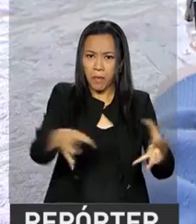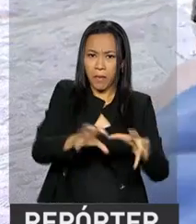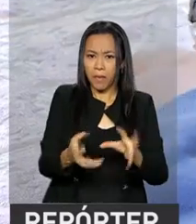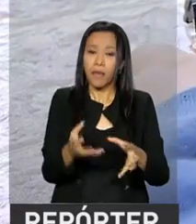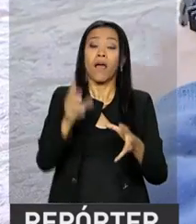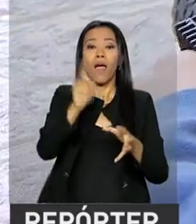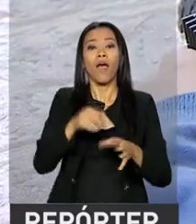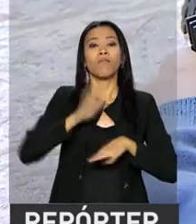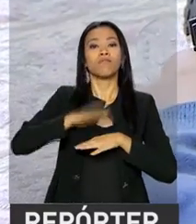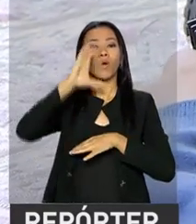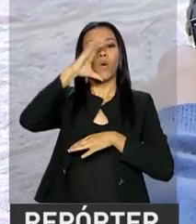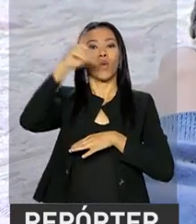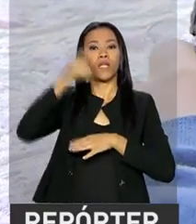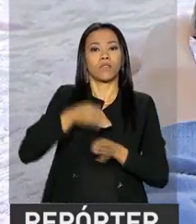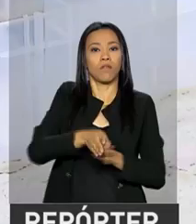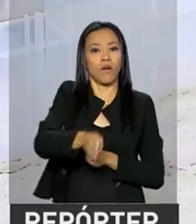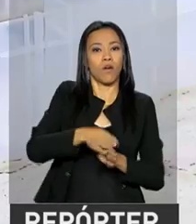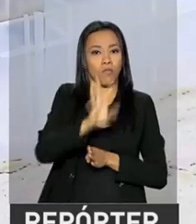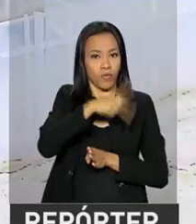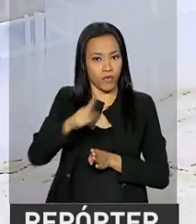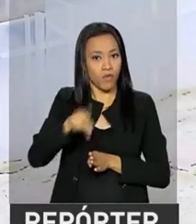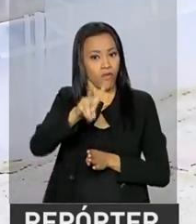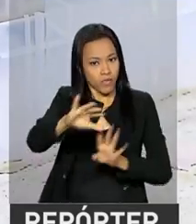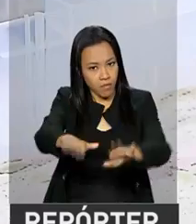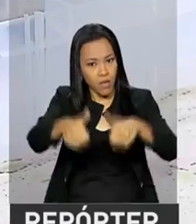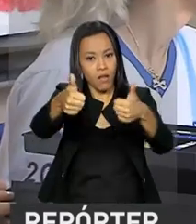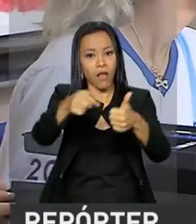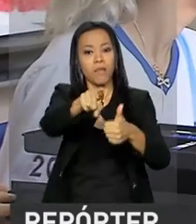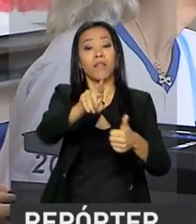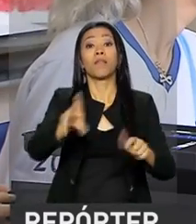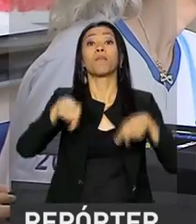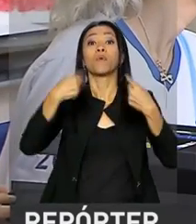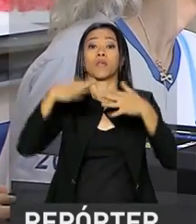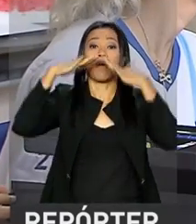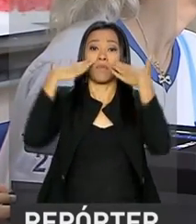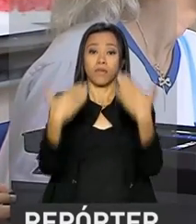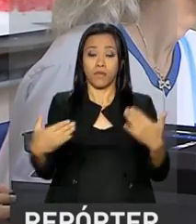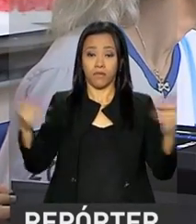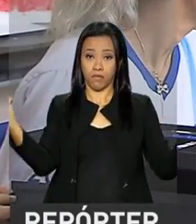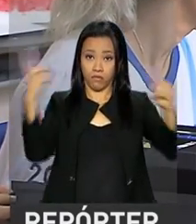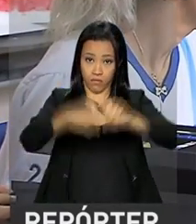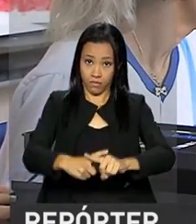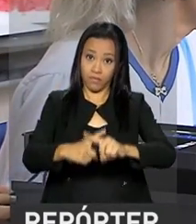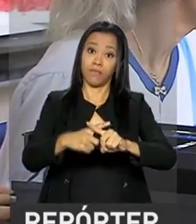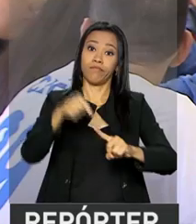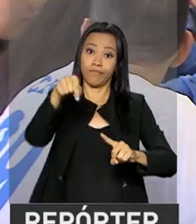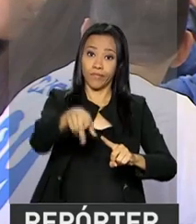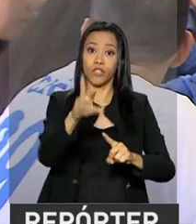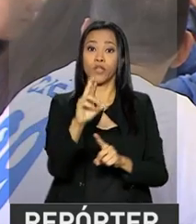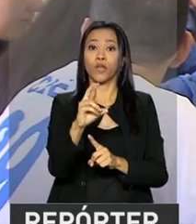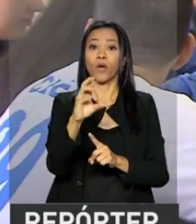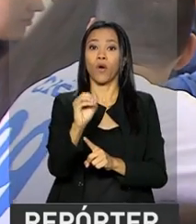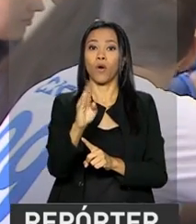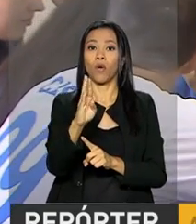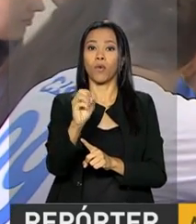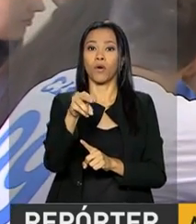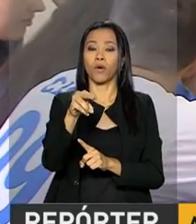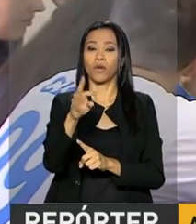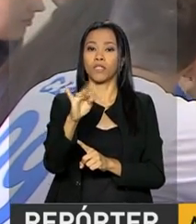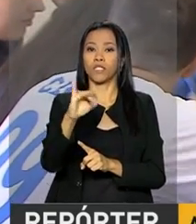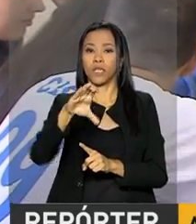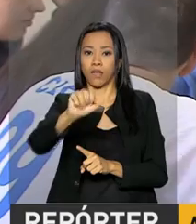professores, o carrinho será aperfeiçoado para ser apresentado na Olimpíada Brasileira de Robótica. A parte da